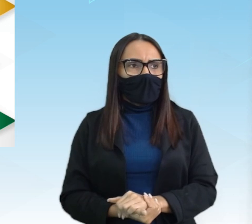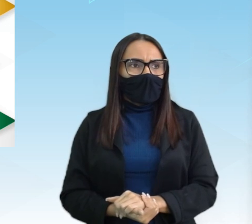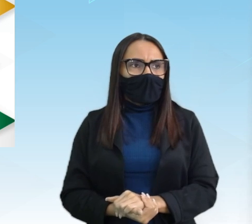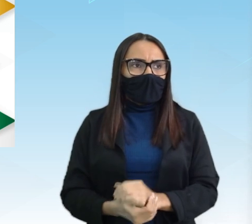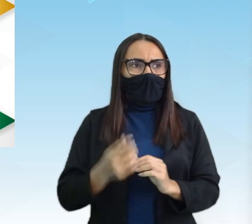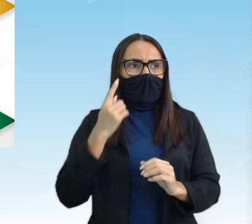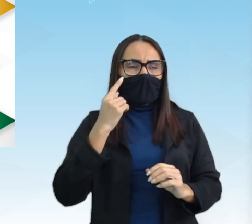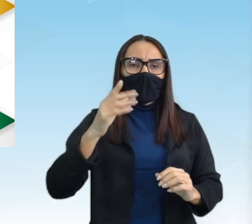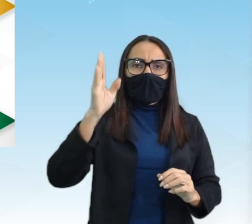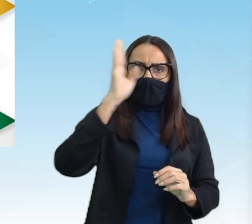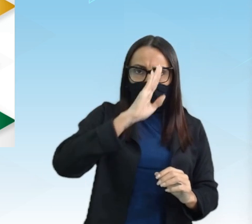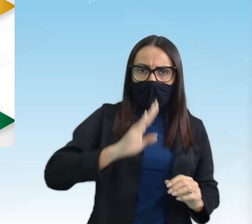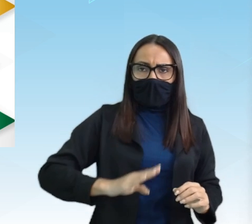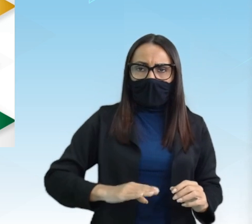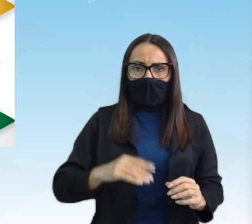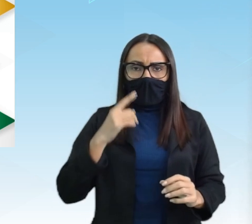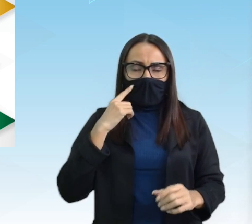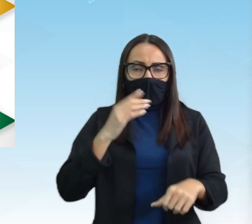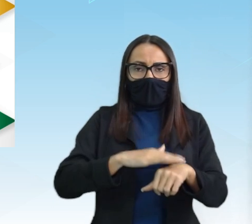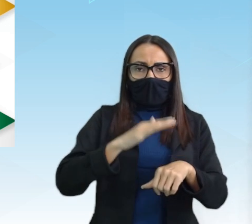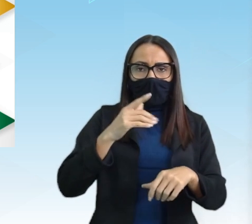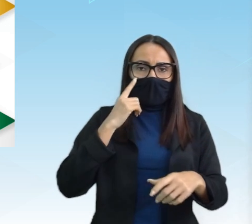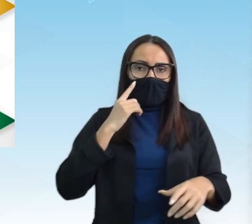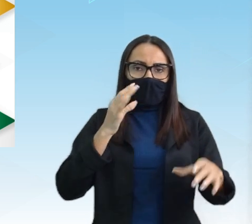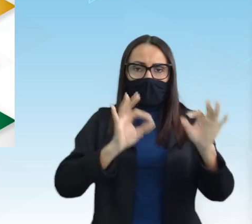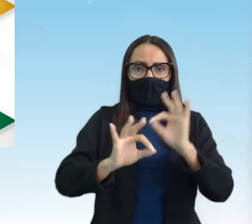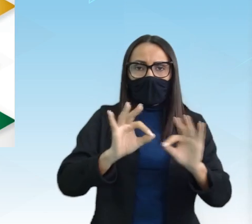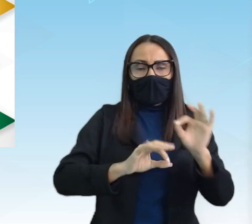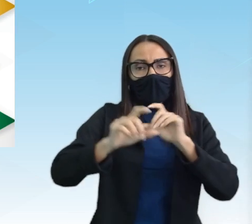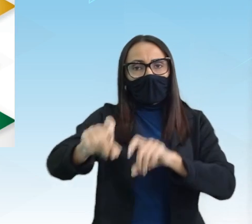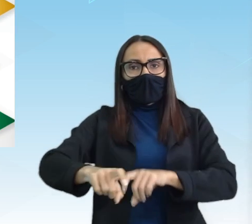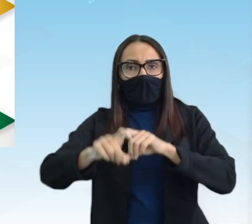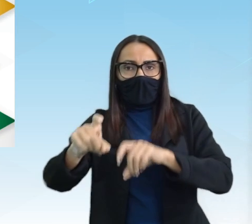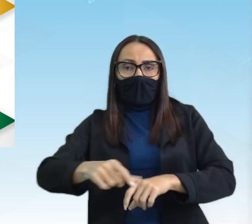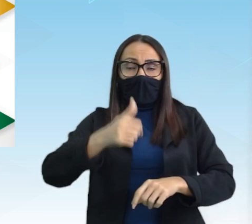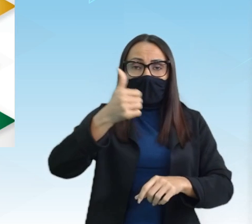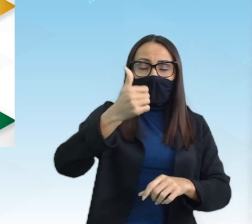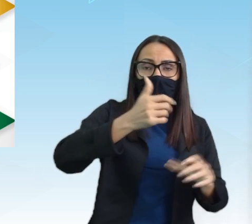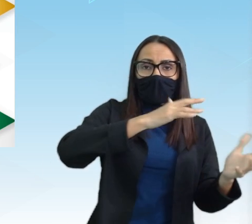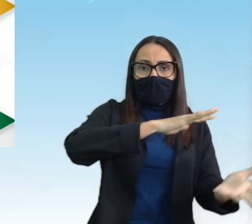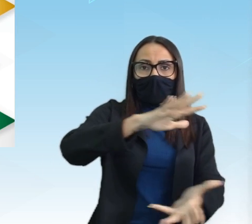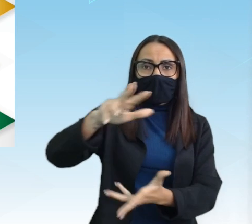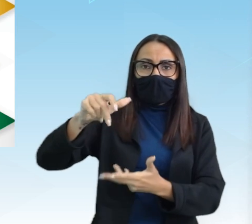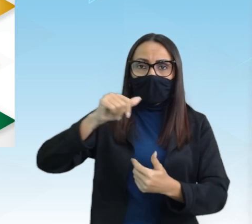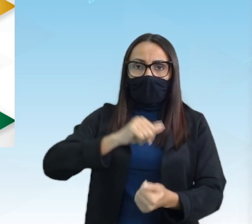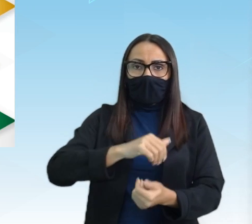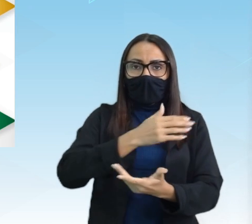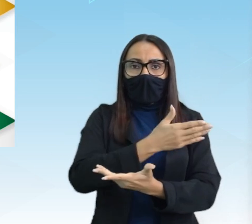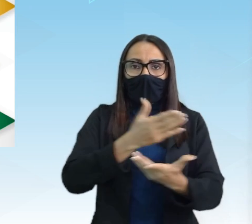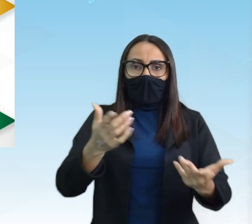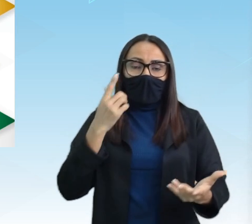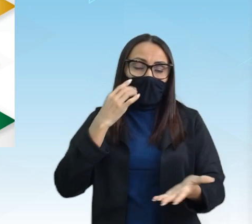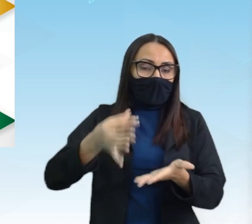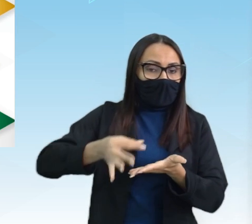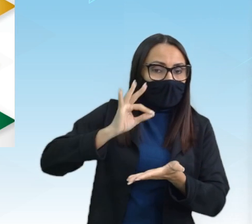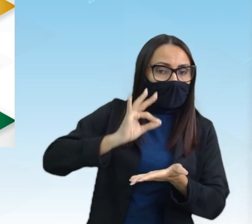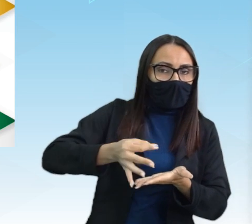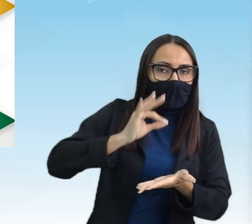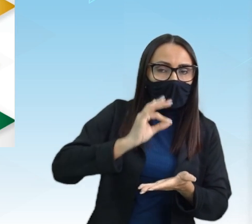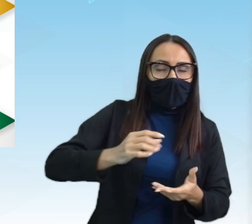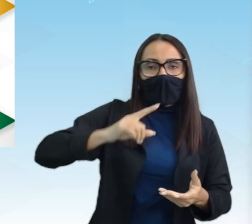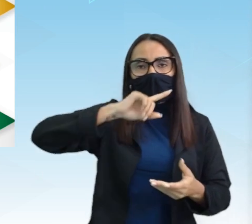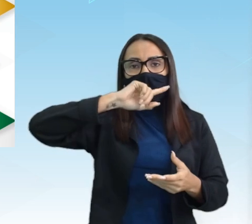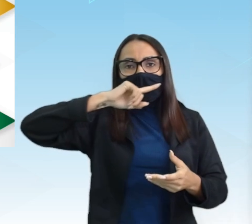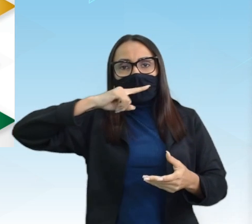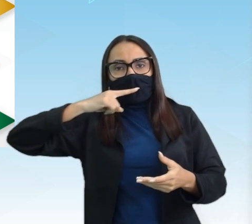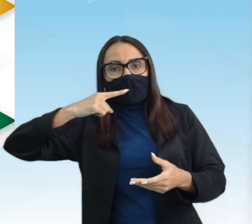O Brasil, ele é um dos maiores produtores rurais, que ocupa primeiro lugar no mundo em produção de café, gente, a